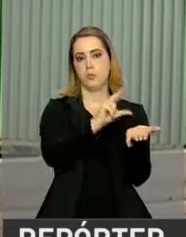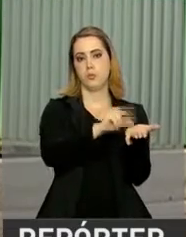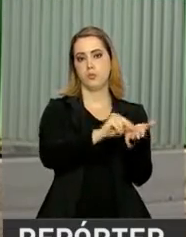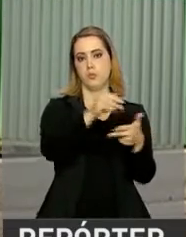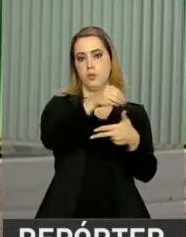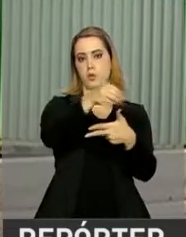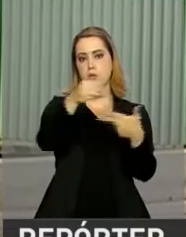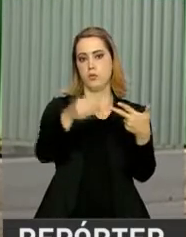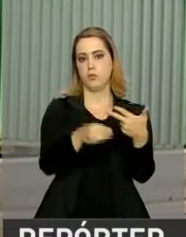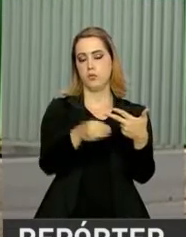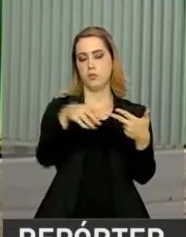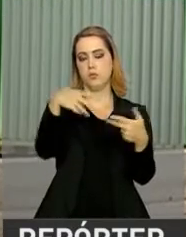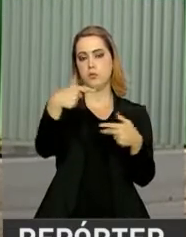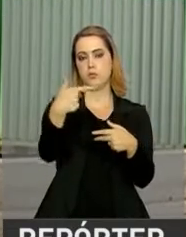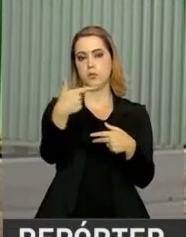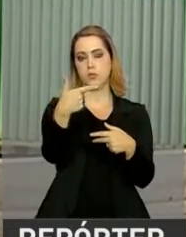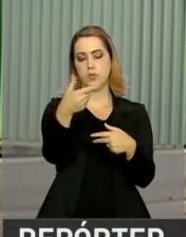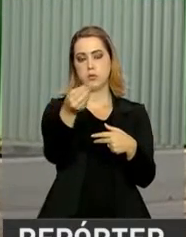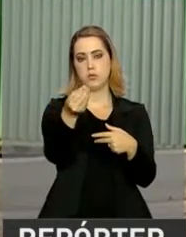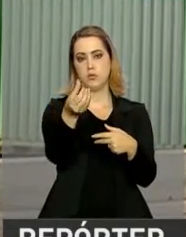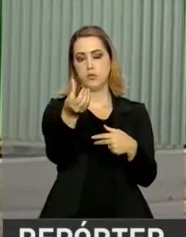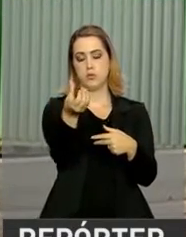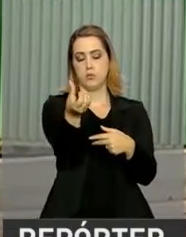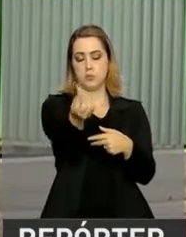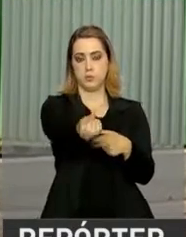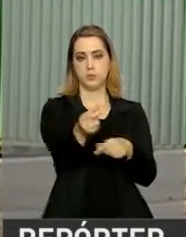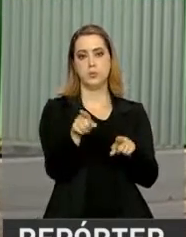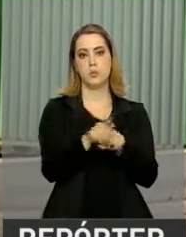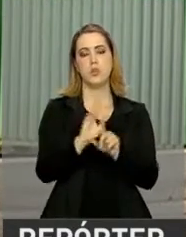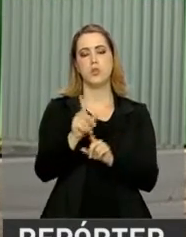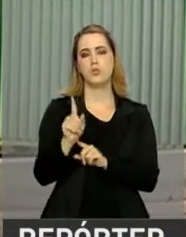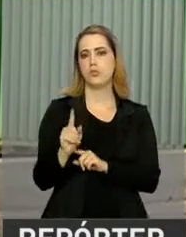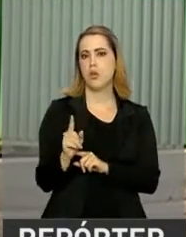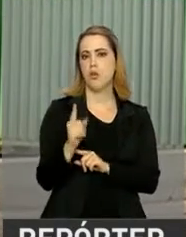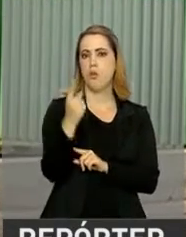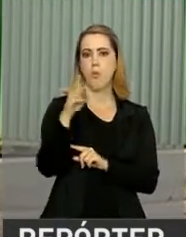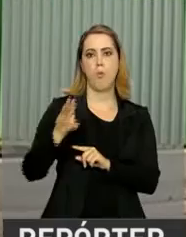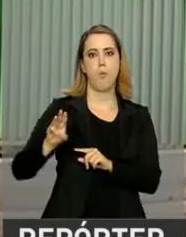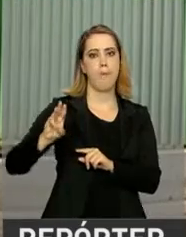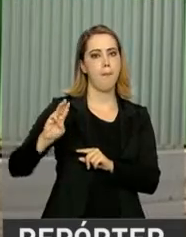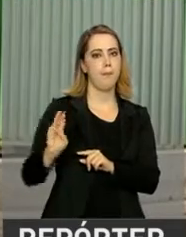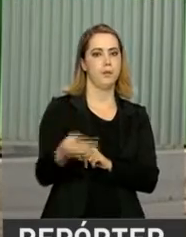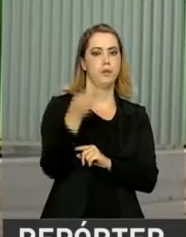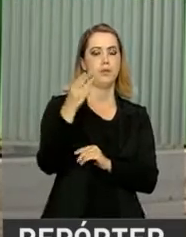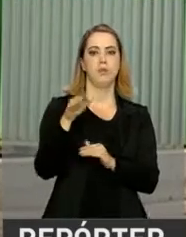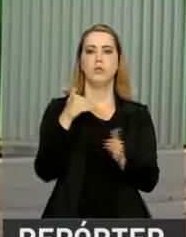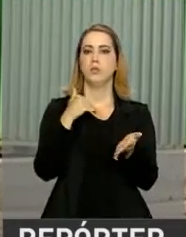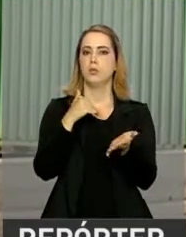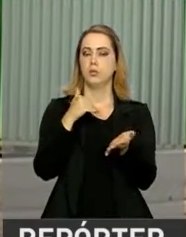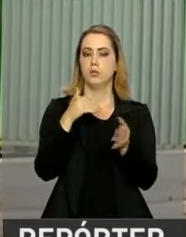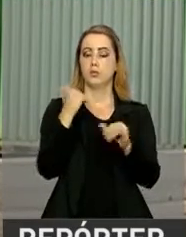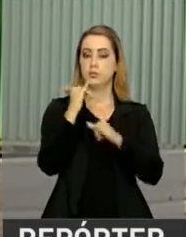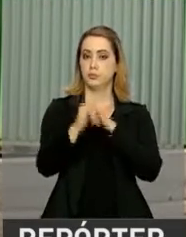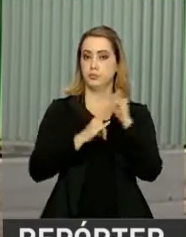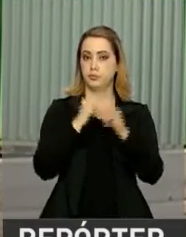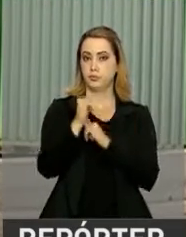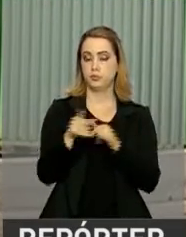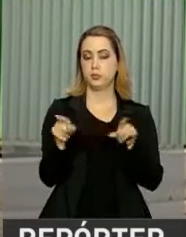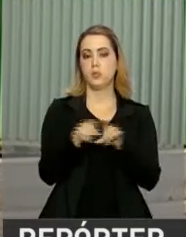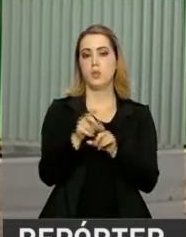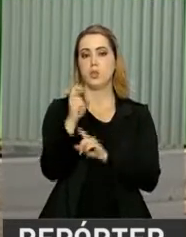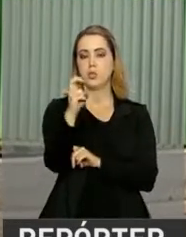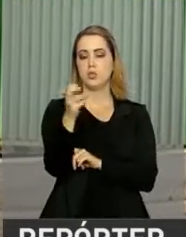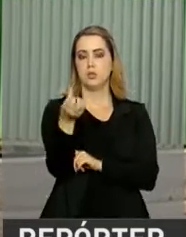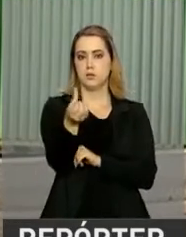Enem 2016. Que já teve mais de 1 milhão de acesso. As provas serão realizadas nos dias 5 e 6 de